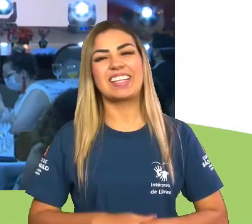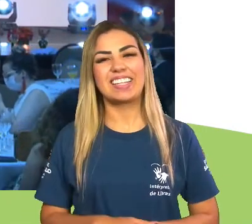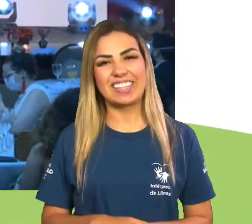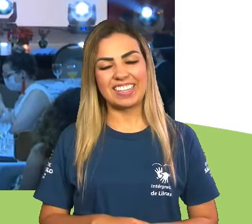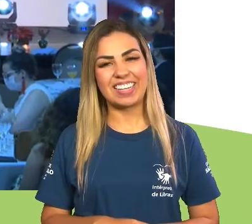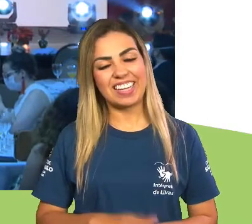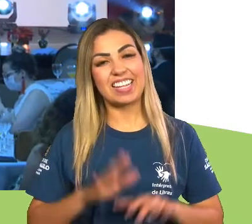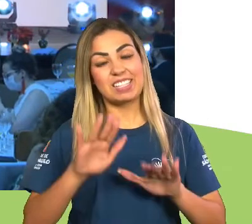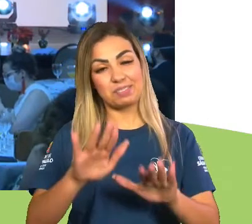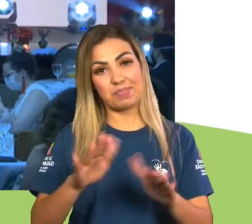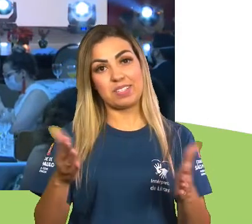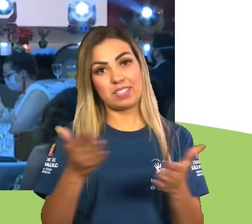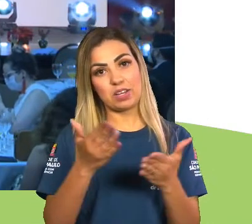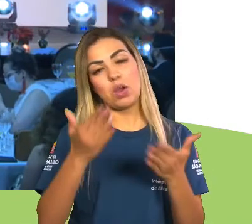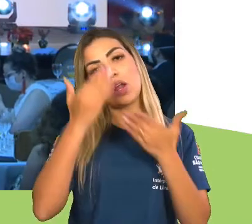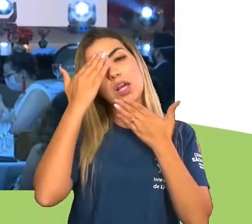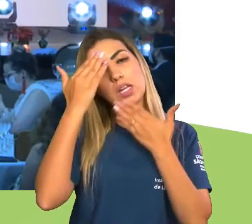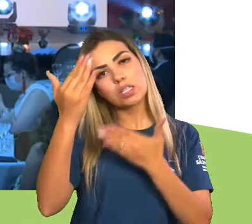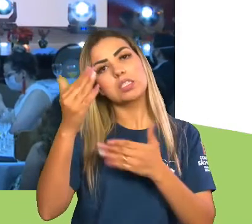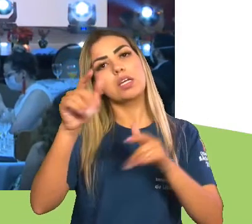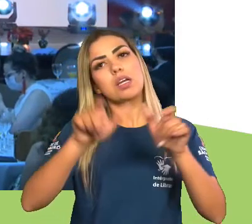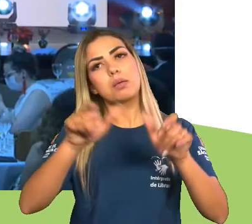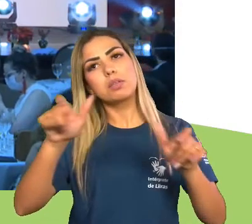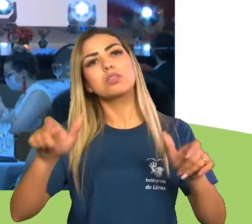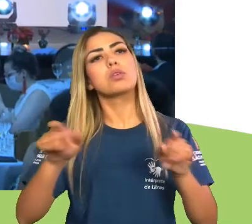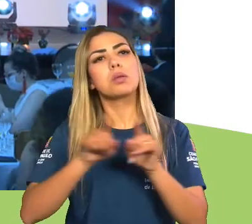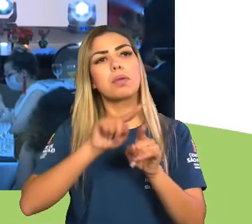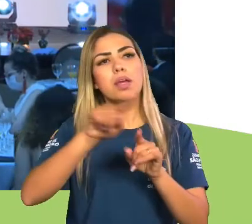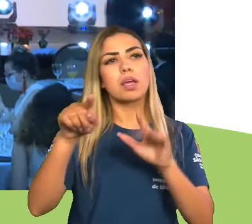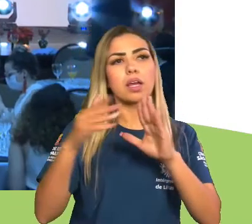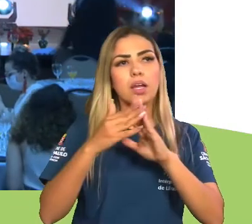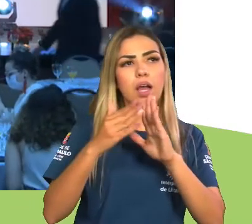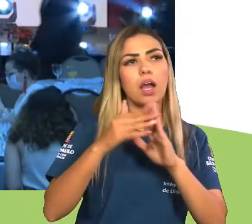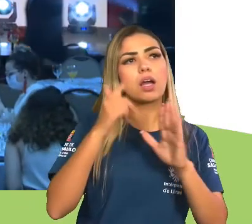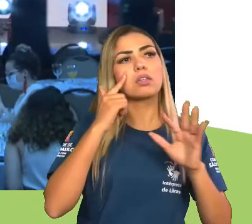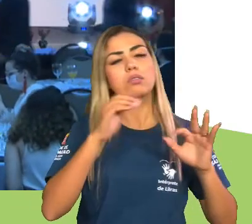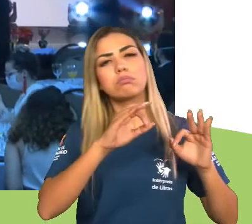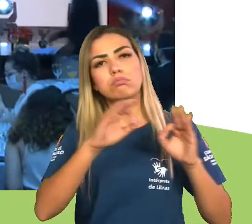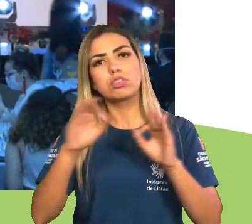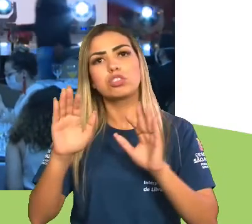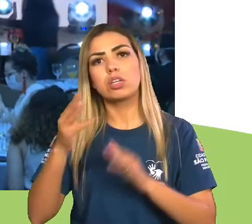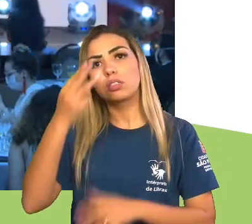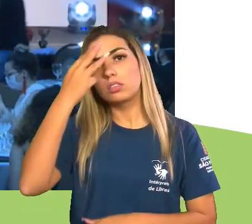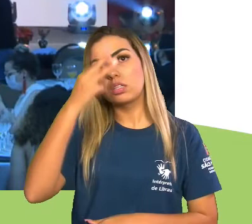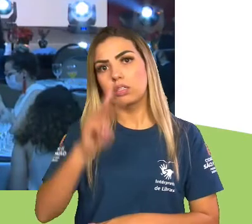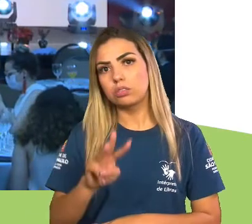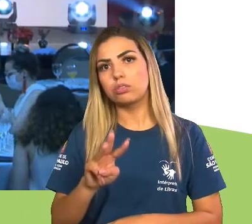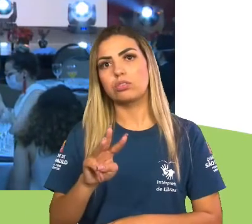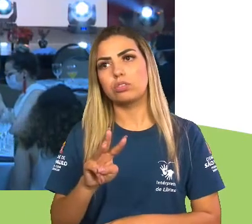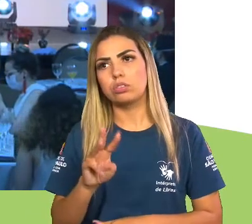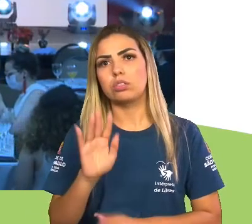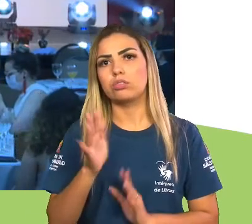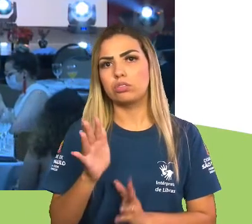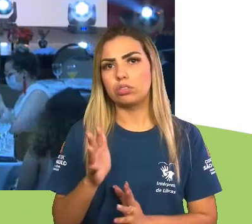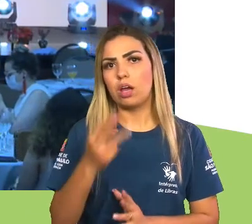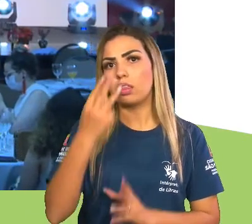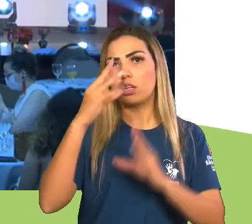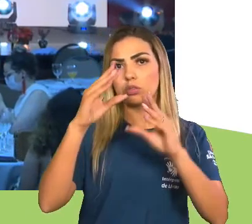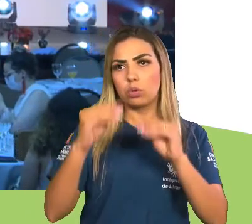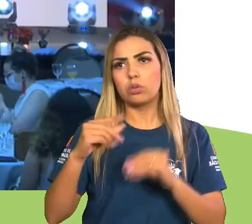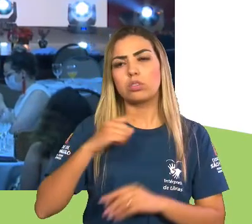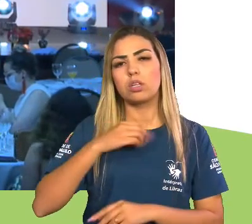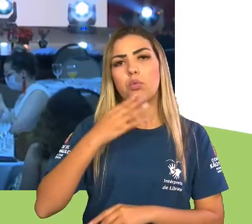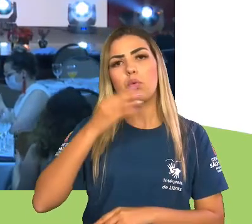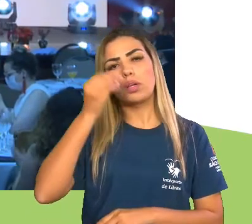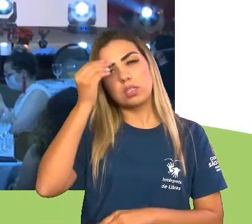Mas eu quero agradecer o pessoal que estava em casa, que acompanhou a gente ao longo de três noites aí, de muito